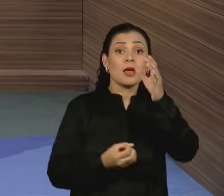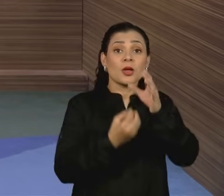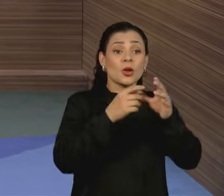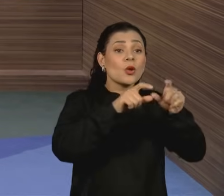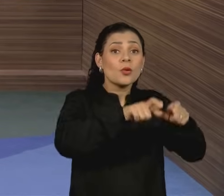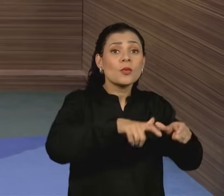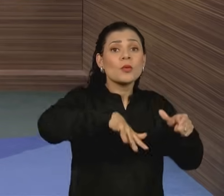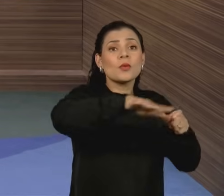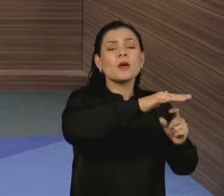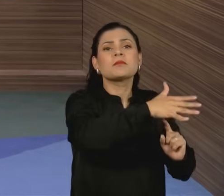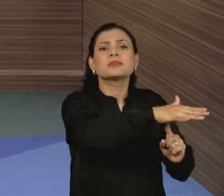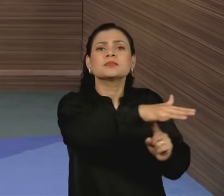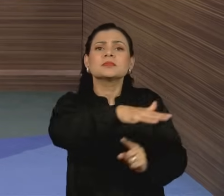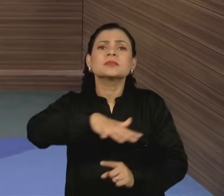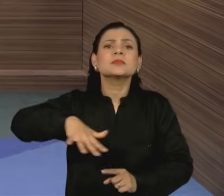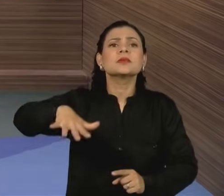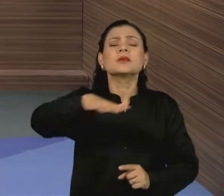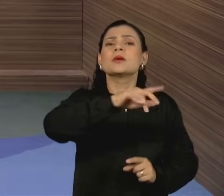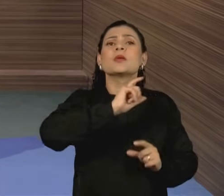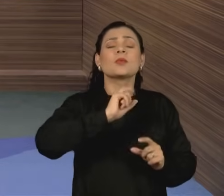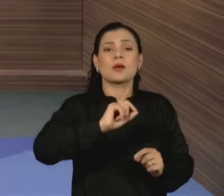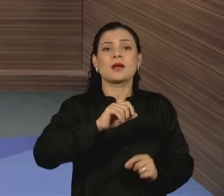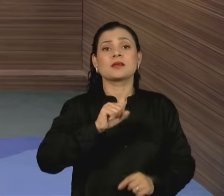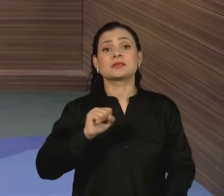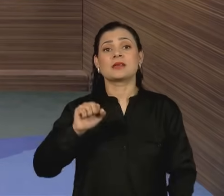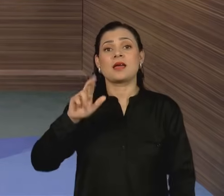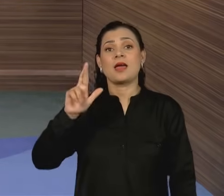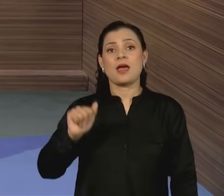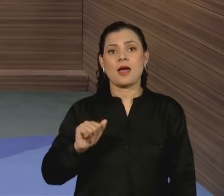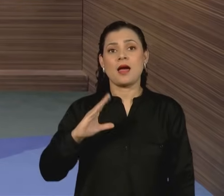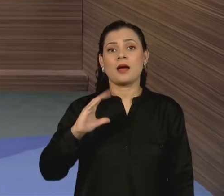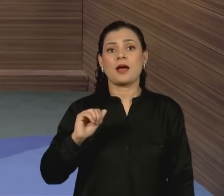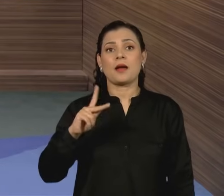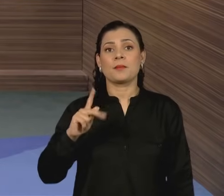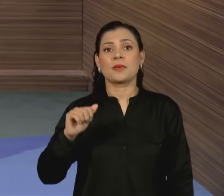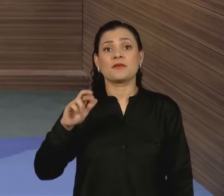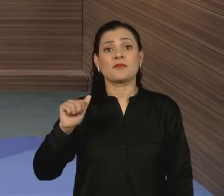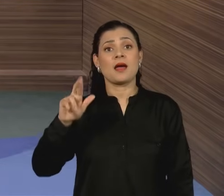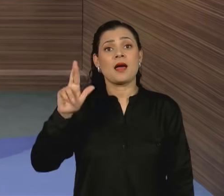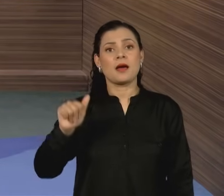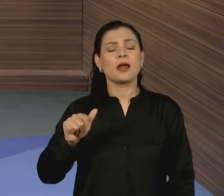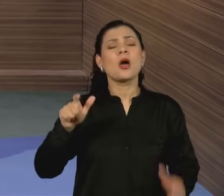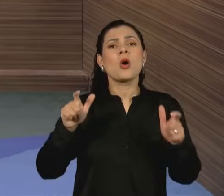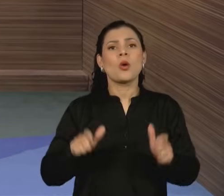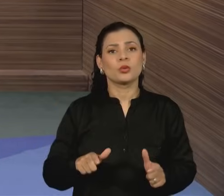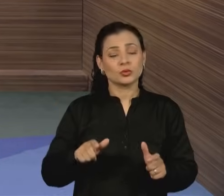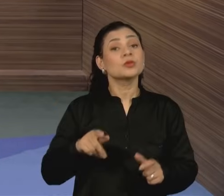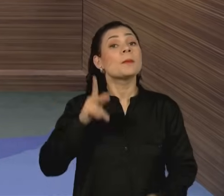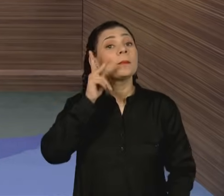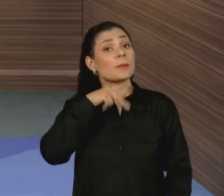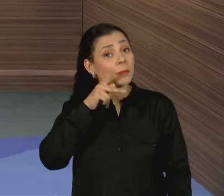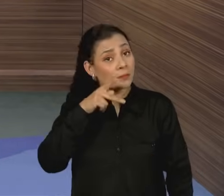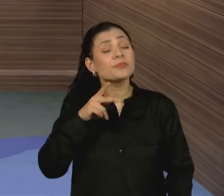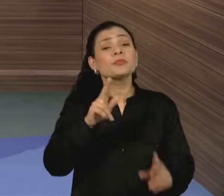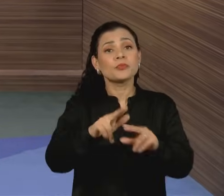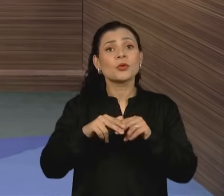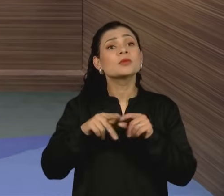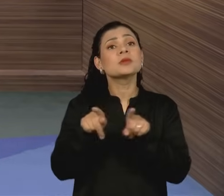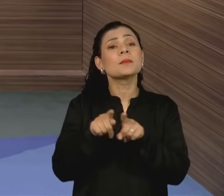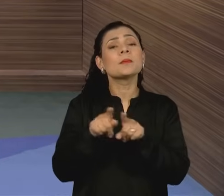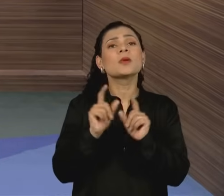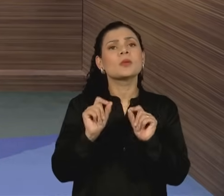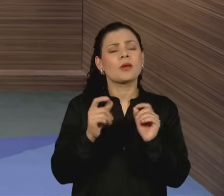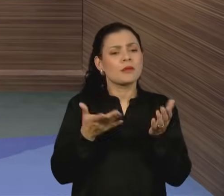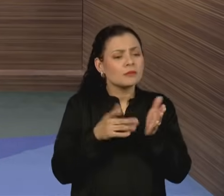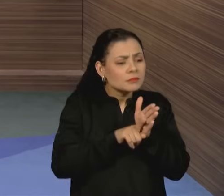que preserva as pinturas rupestres da pré-história no Piauí. Vamos rever uma reportagem do Repórter Eco feita por Cláudia